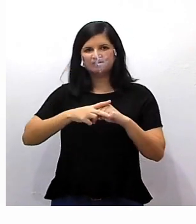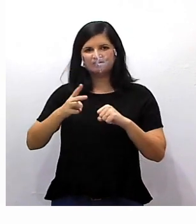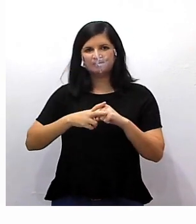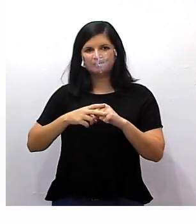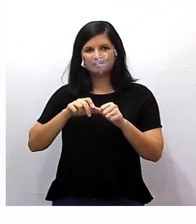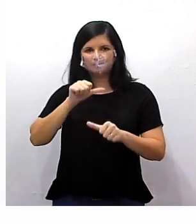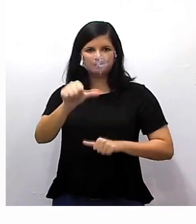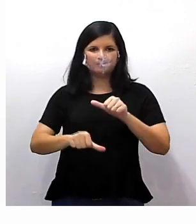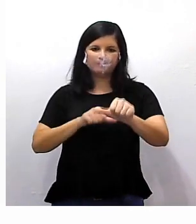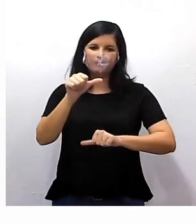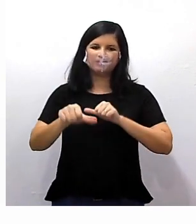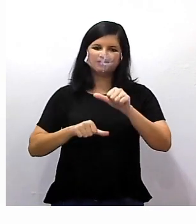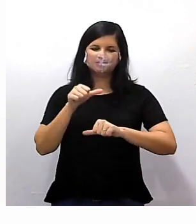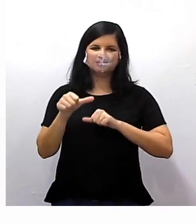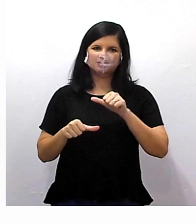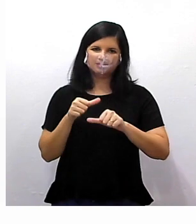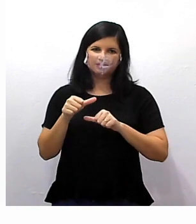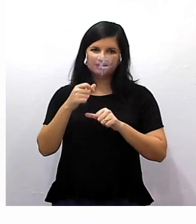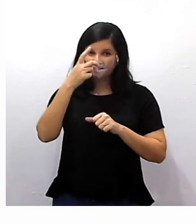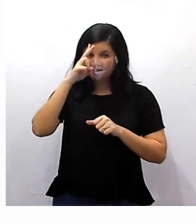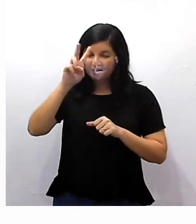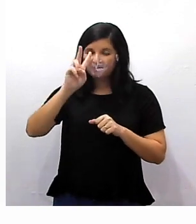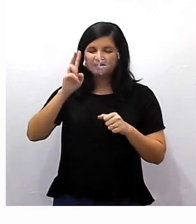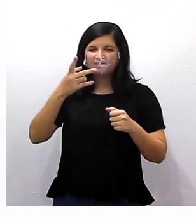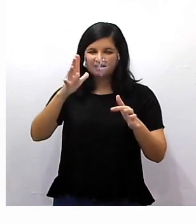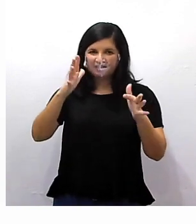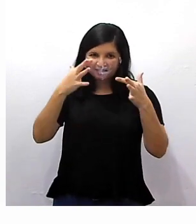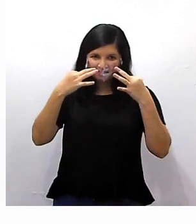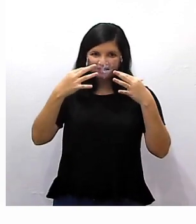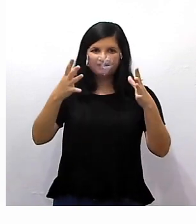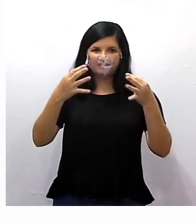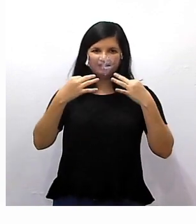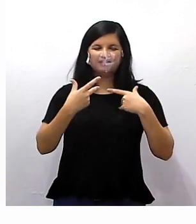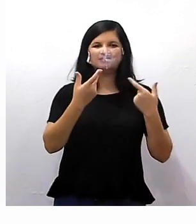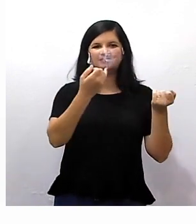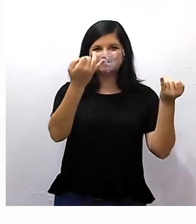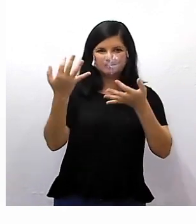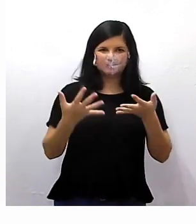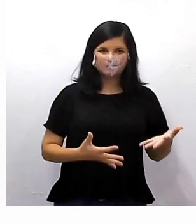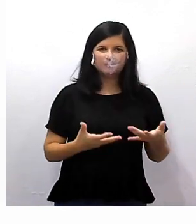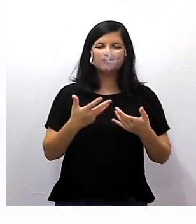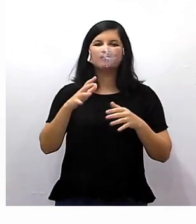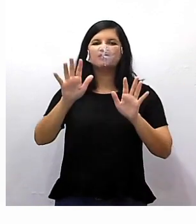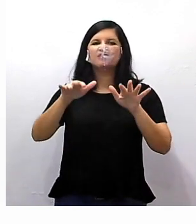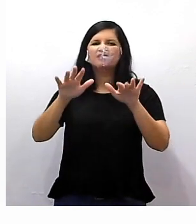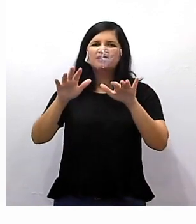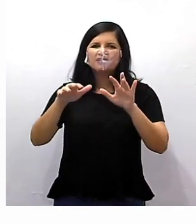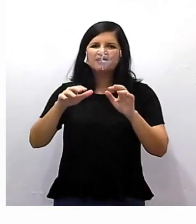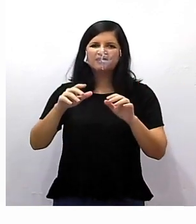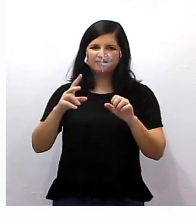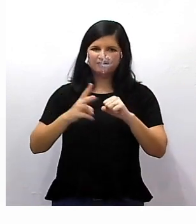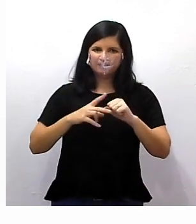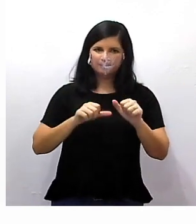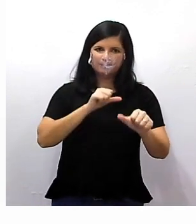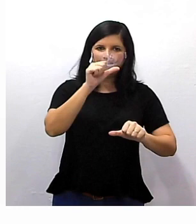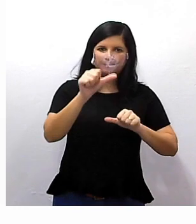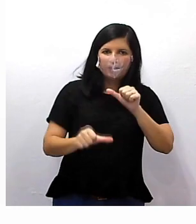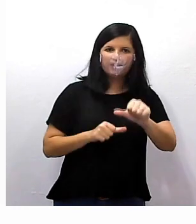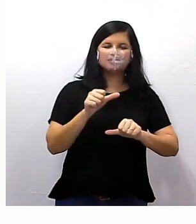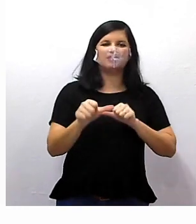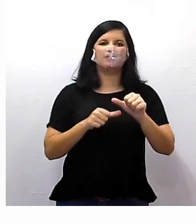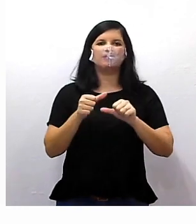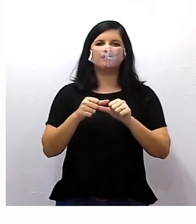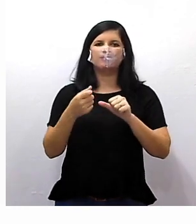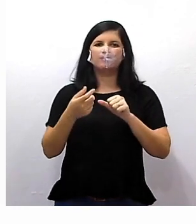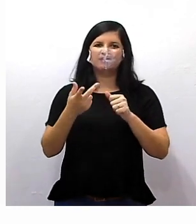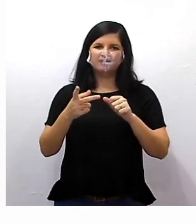modal, que eu até lembro que eu chamei uma atenção especial de vocês durante a aula do Question Tags e disse, gente, quando tem verbo modal na tua oração inicial,